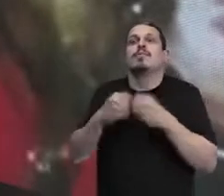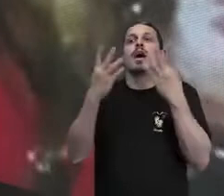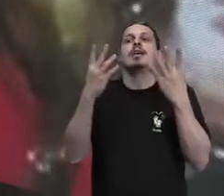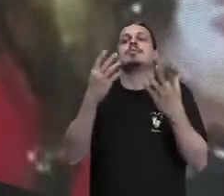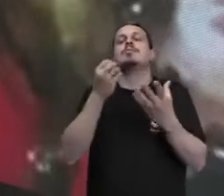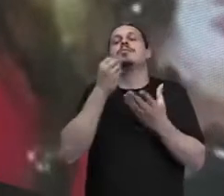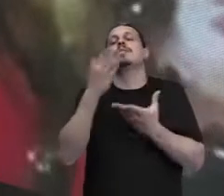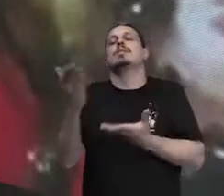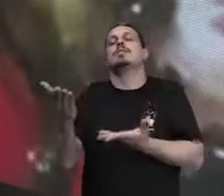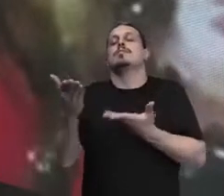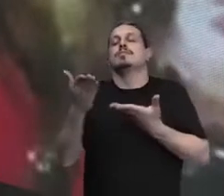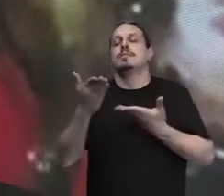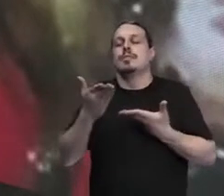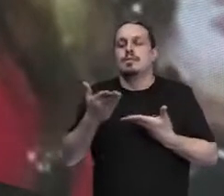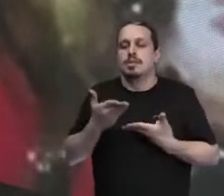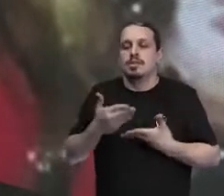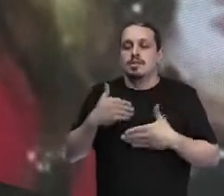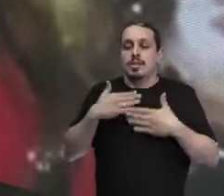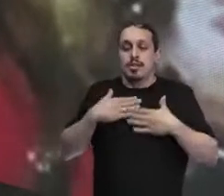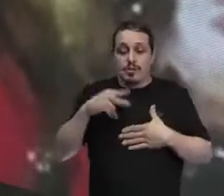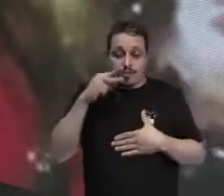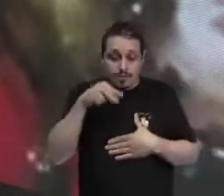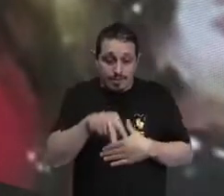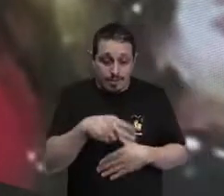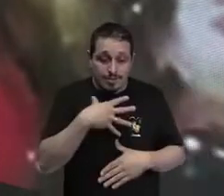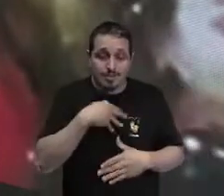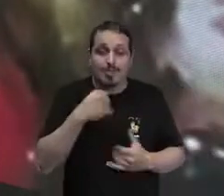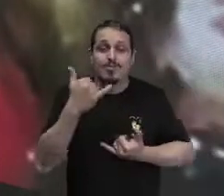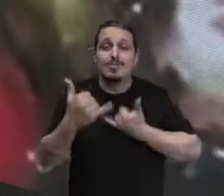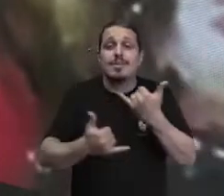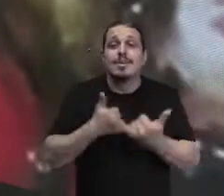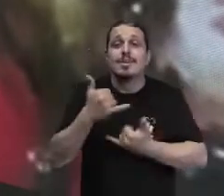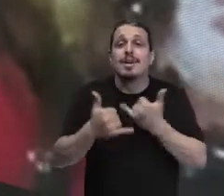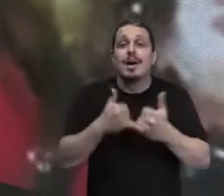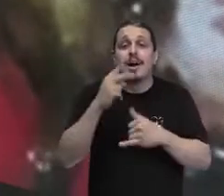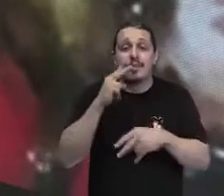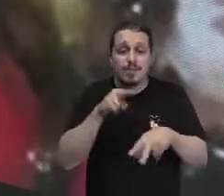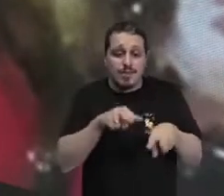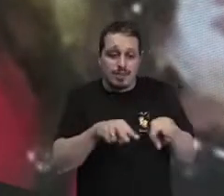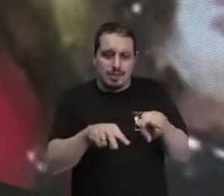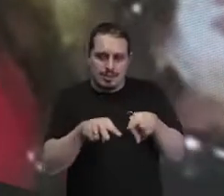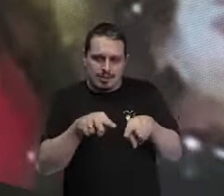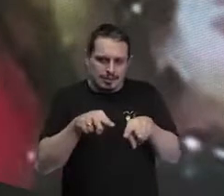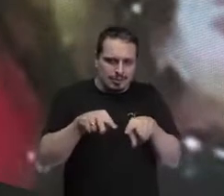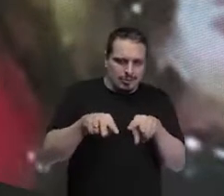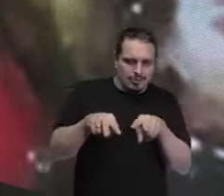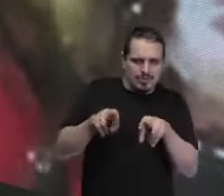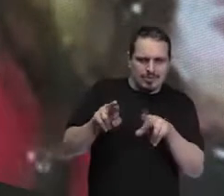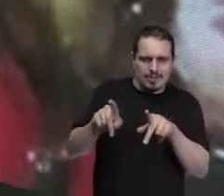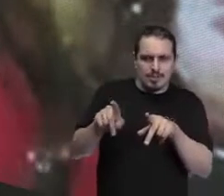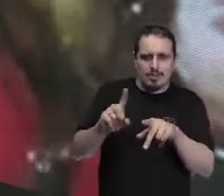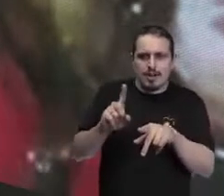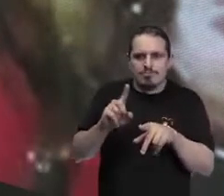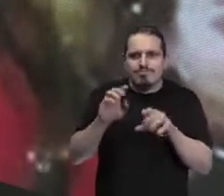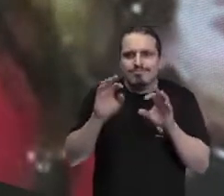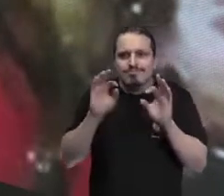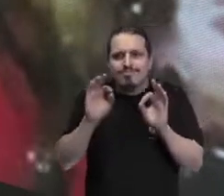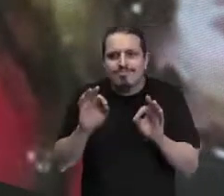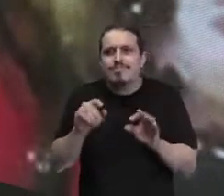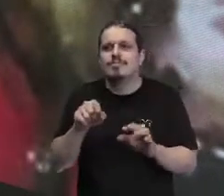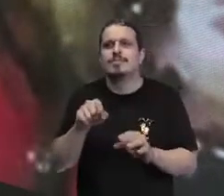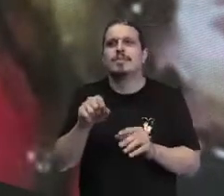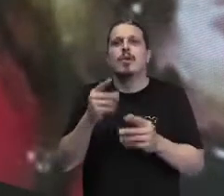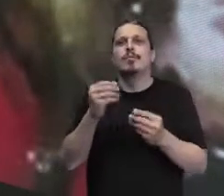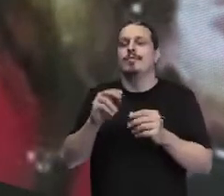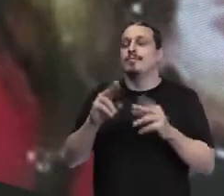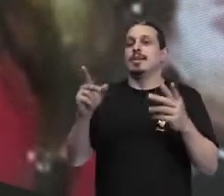vi o meu filho brincando, sem ninguém olhando torto para ele. E aí eu sei que tem gente pensando, mas se é um evento que só tem criança com